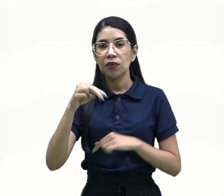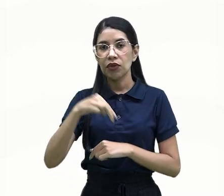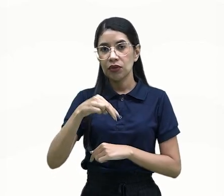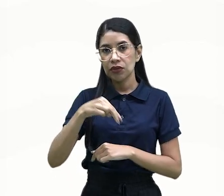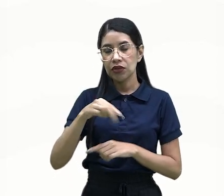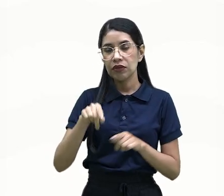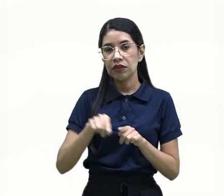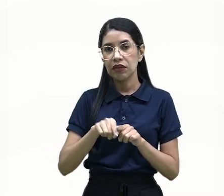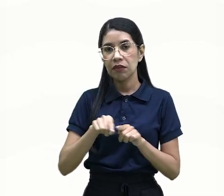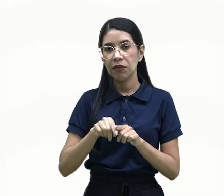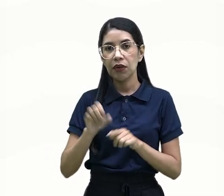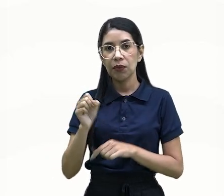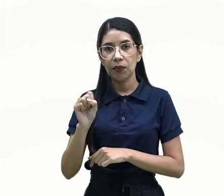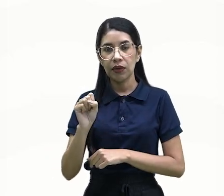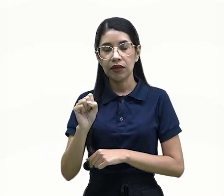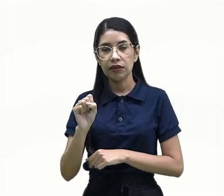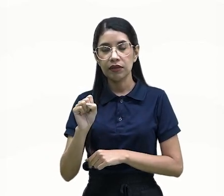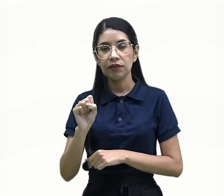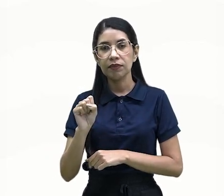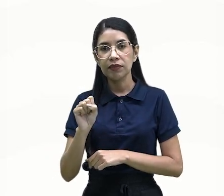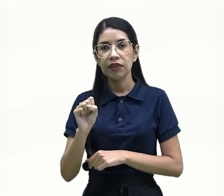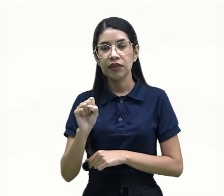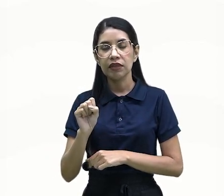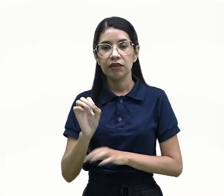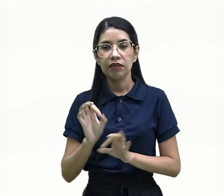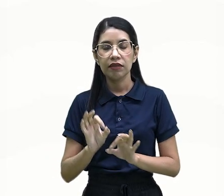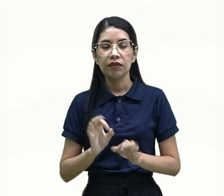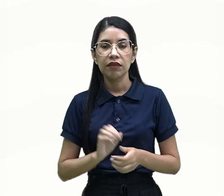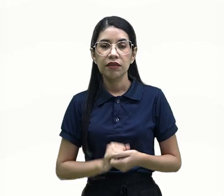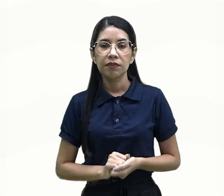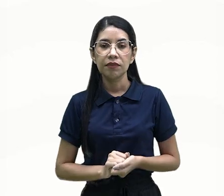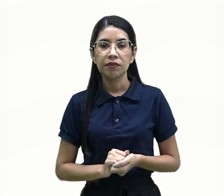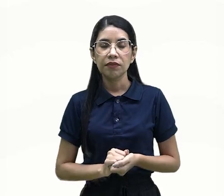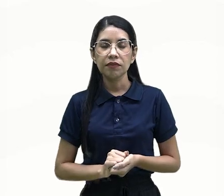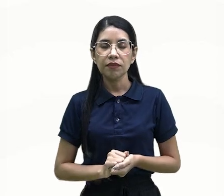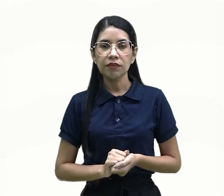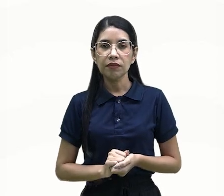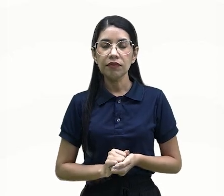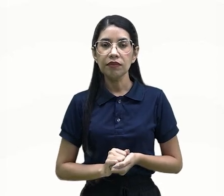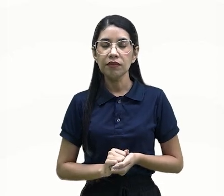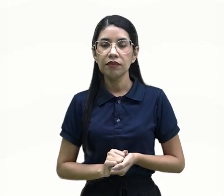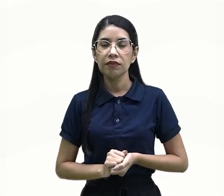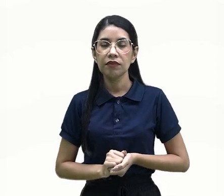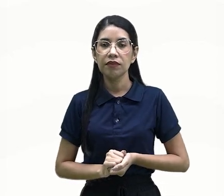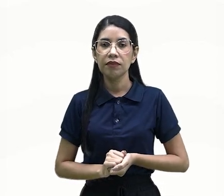nitrogênio e do enxofre ali que eu circulei na estrutura, né?